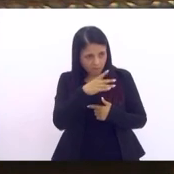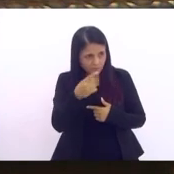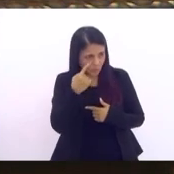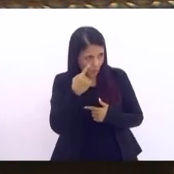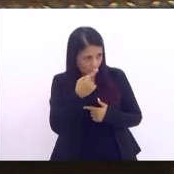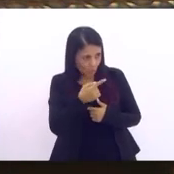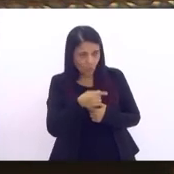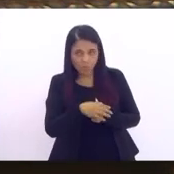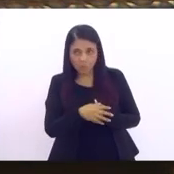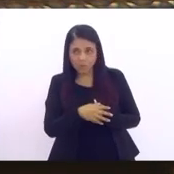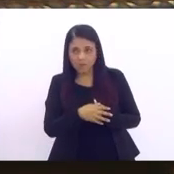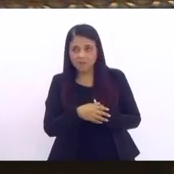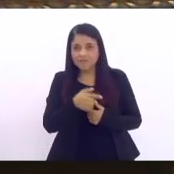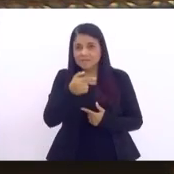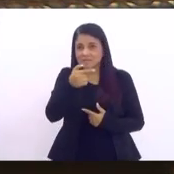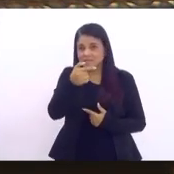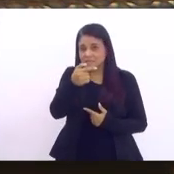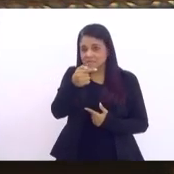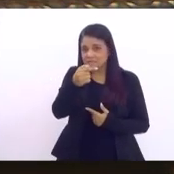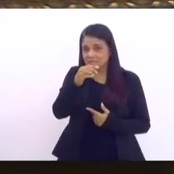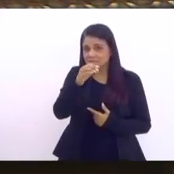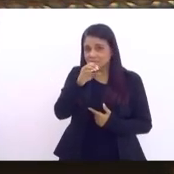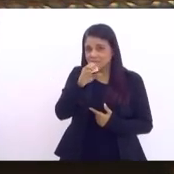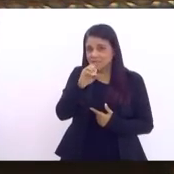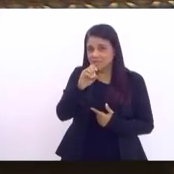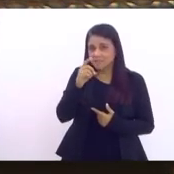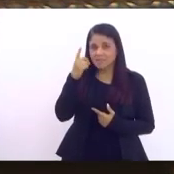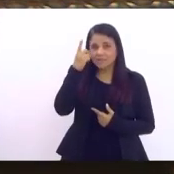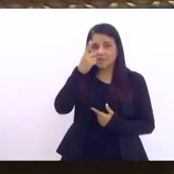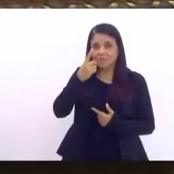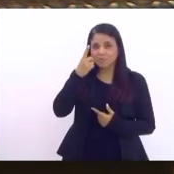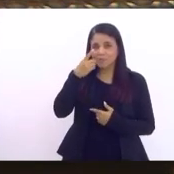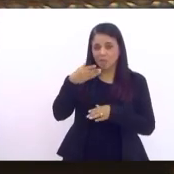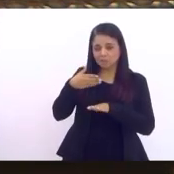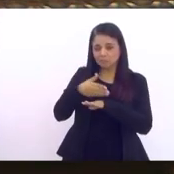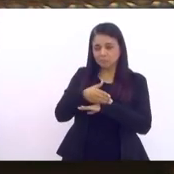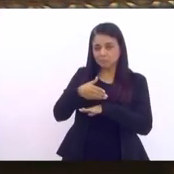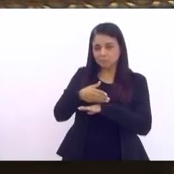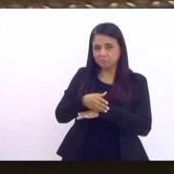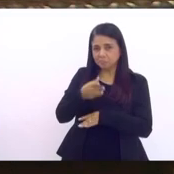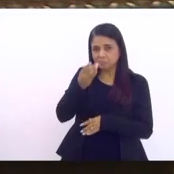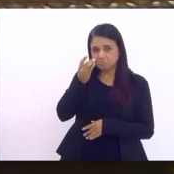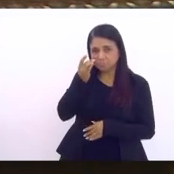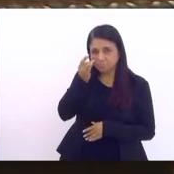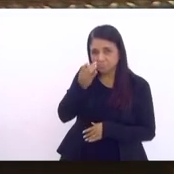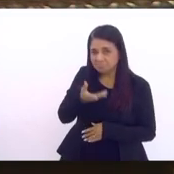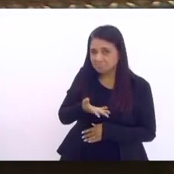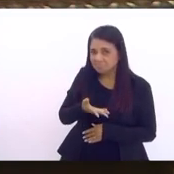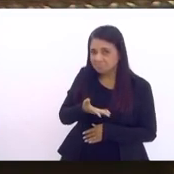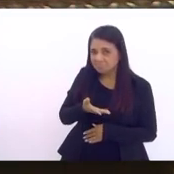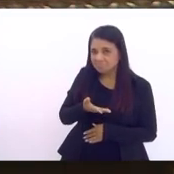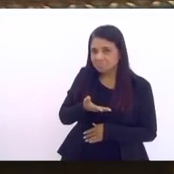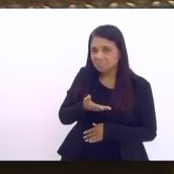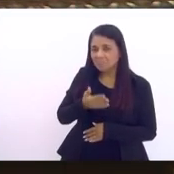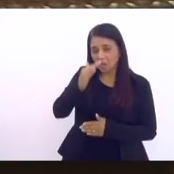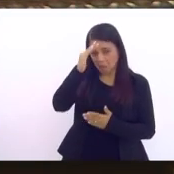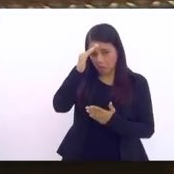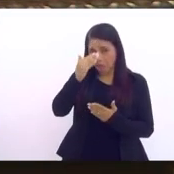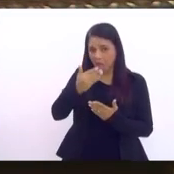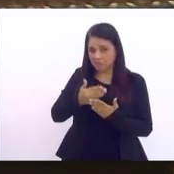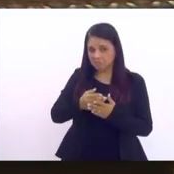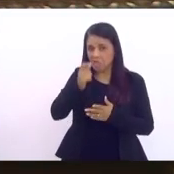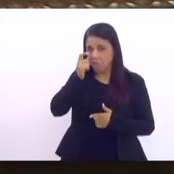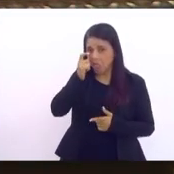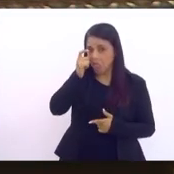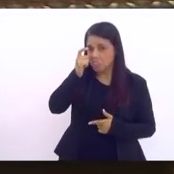70 deputados presentes. Eu acredito que seja pelo interesse da pauta e